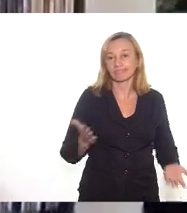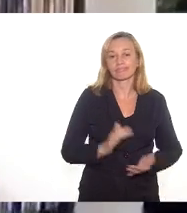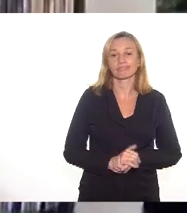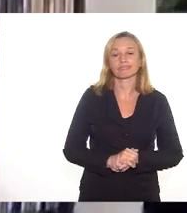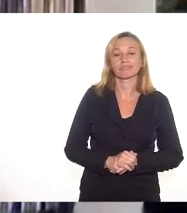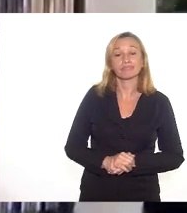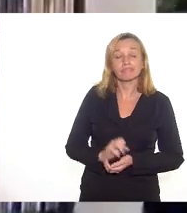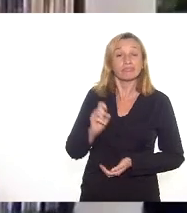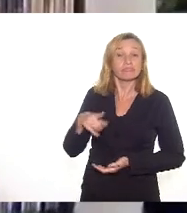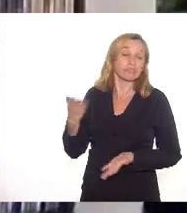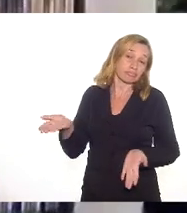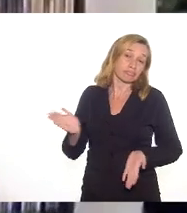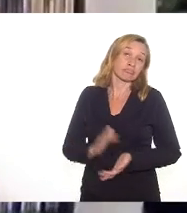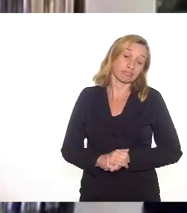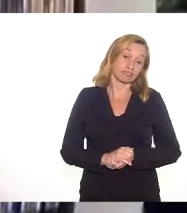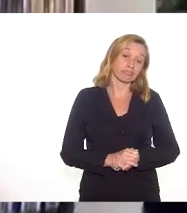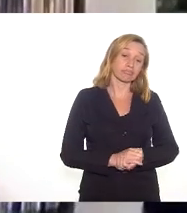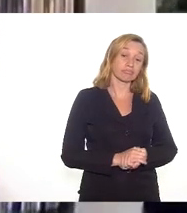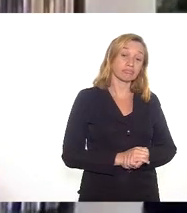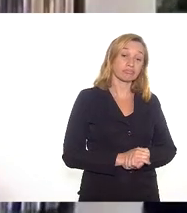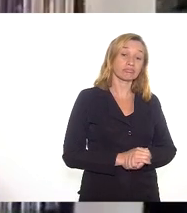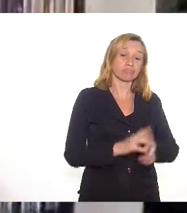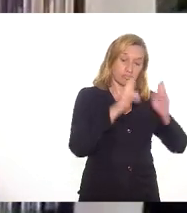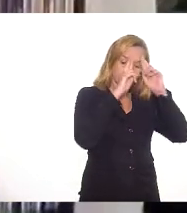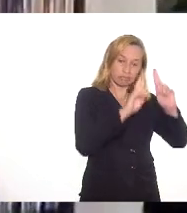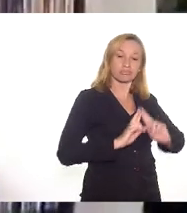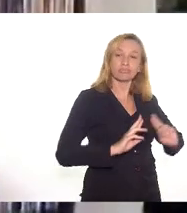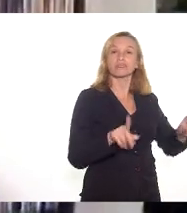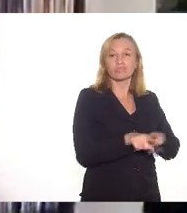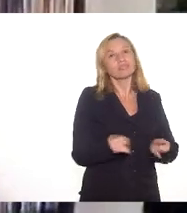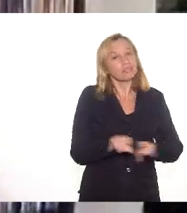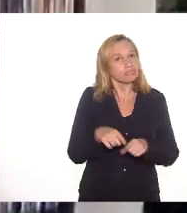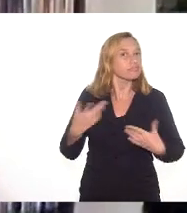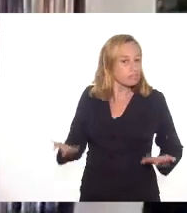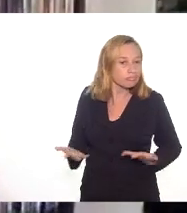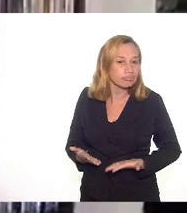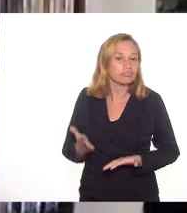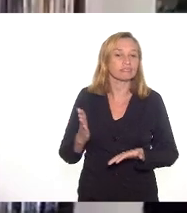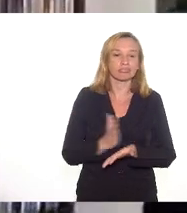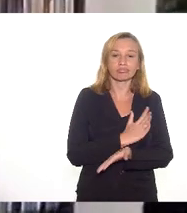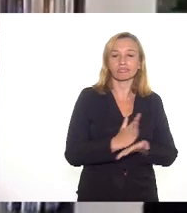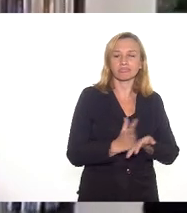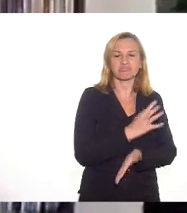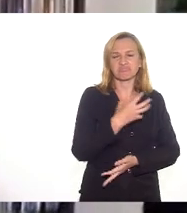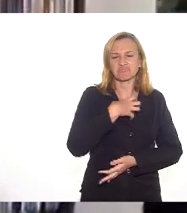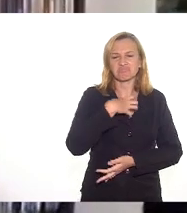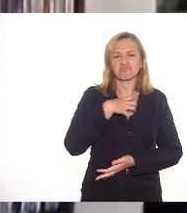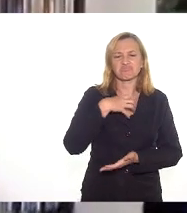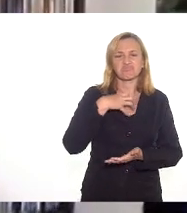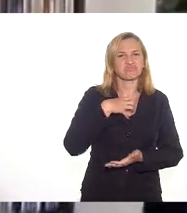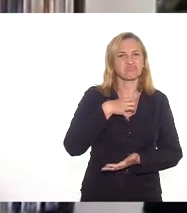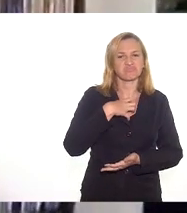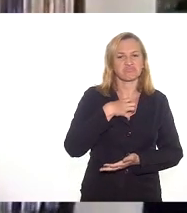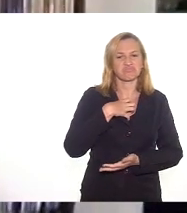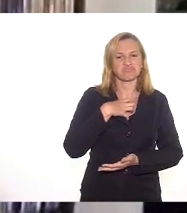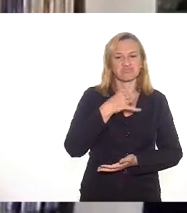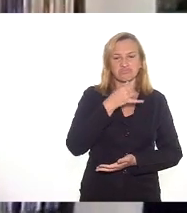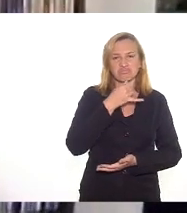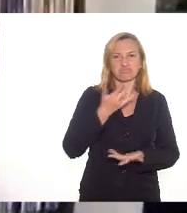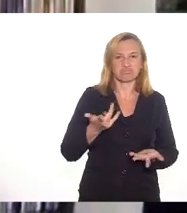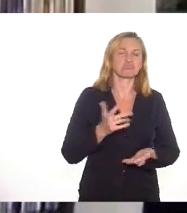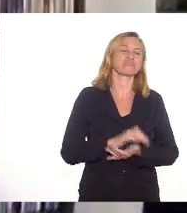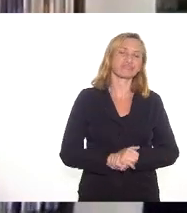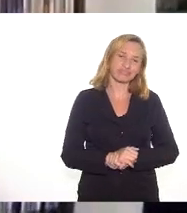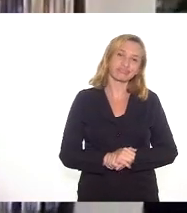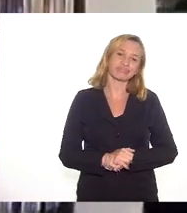É isso. Então, eu quero ser respeitado por isso daí, e às vezes me sinto desrespeitado. Olha, me